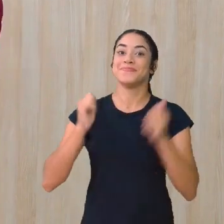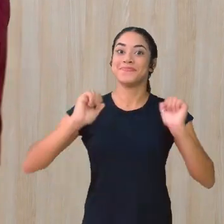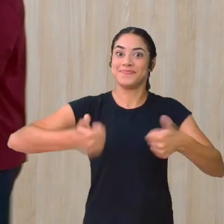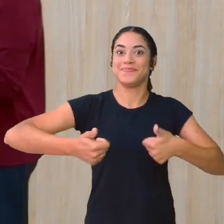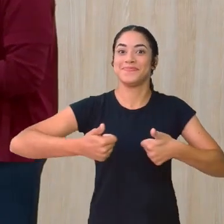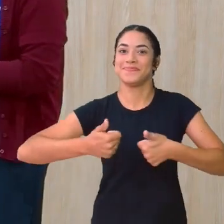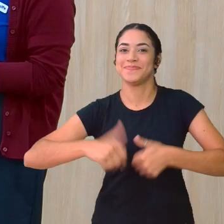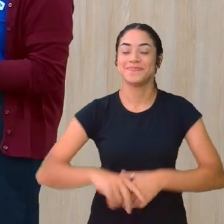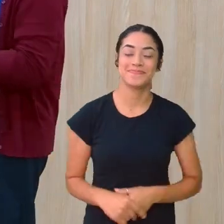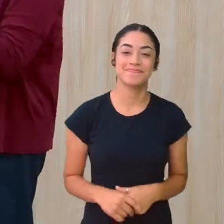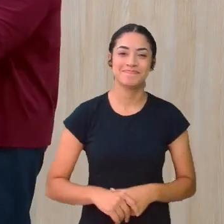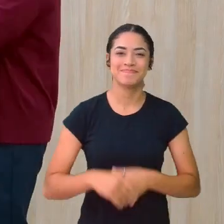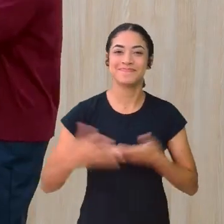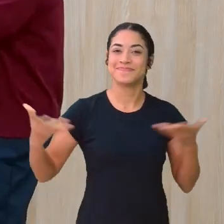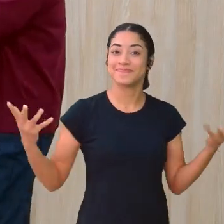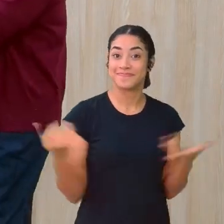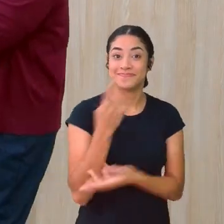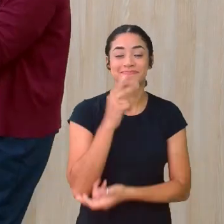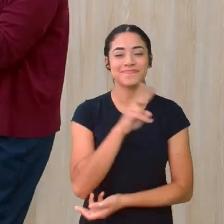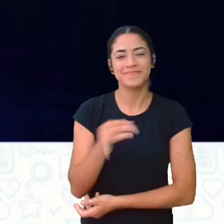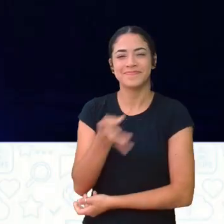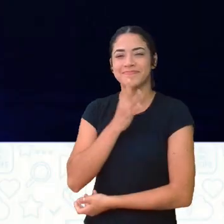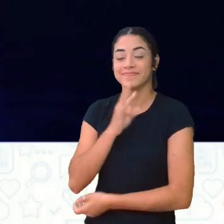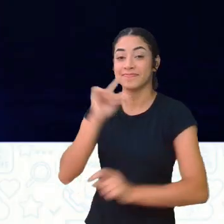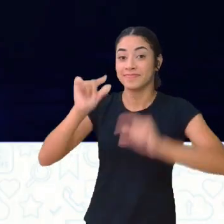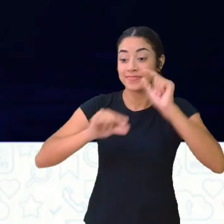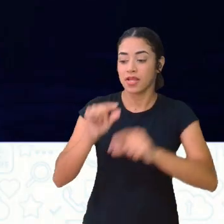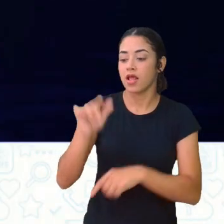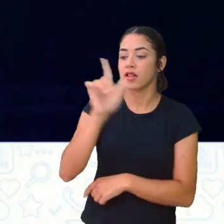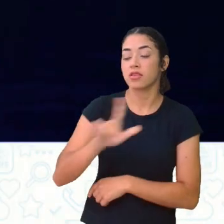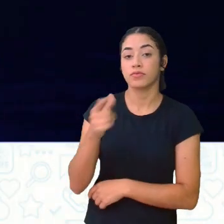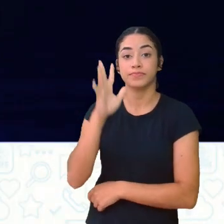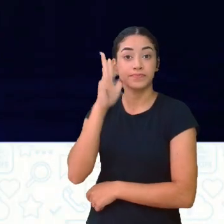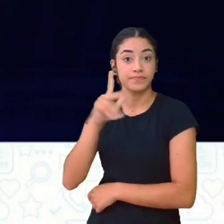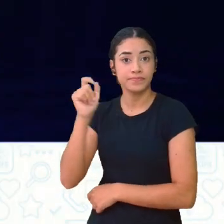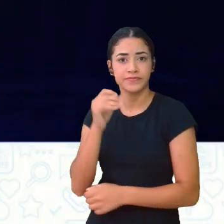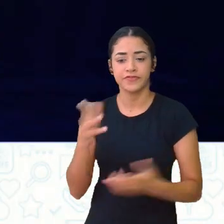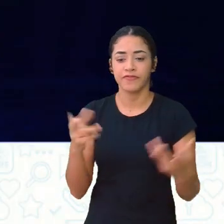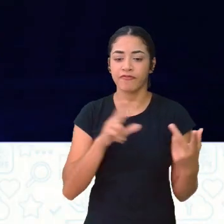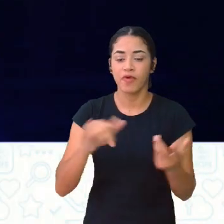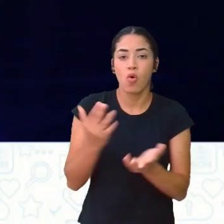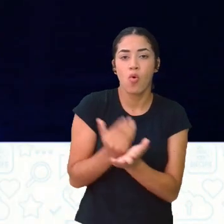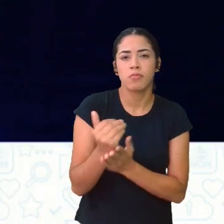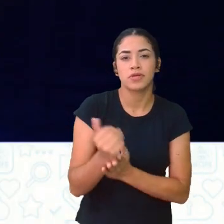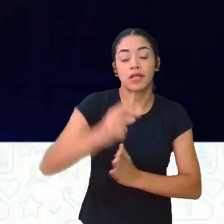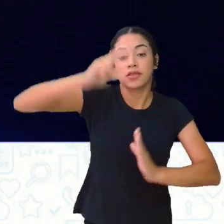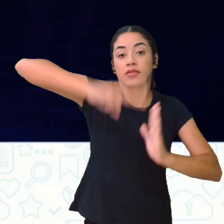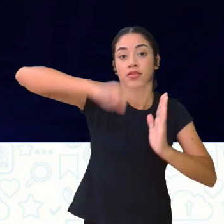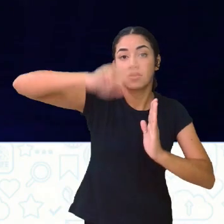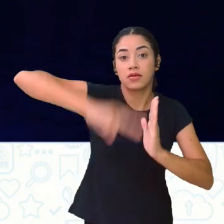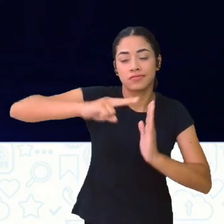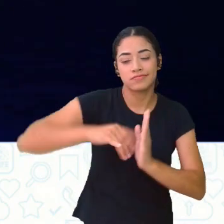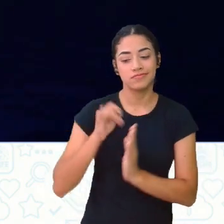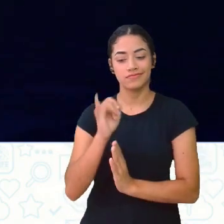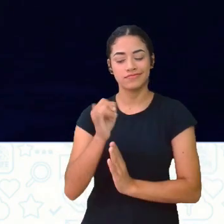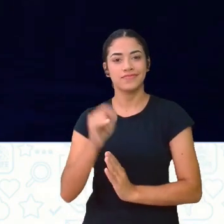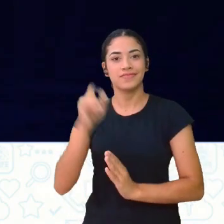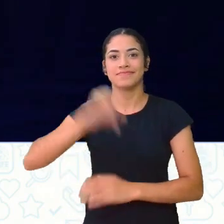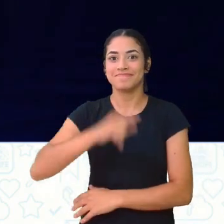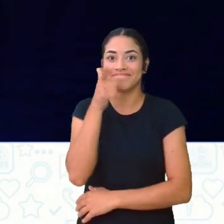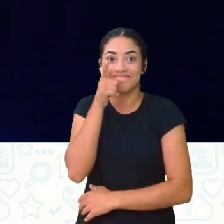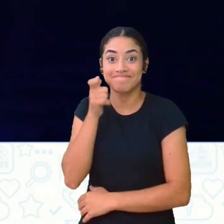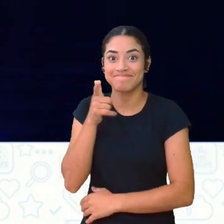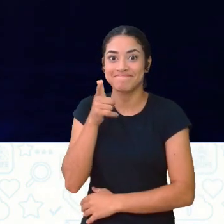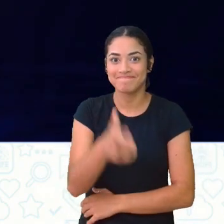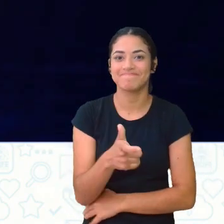tá certo? Ó, a gente vai conhecer um pouquinho sobre a literatura africana, e a gente vai começar lendo uma fábula bastante interessante,